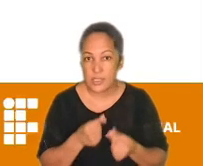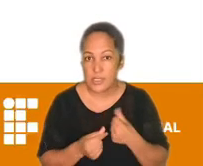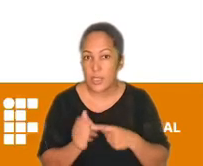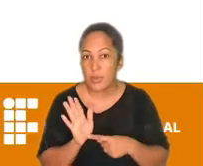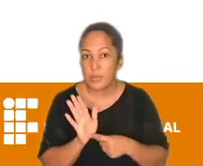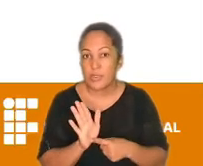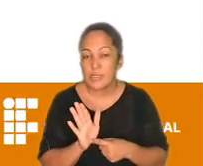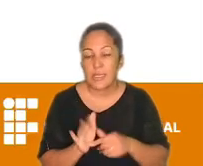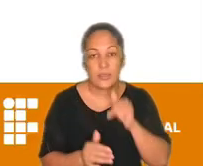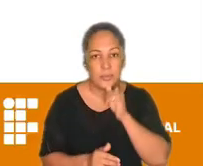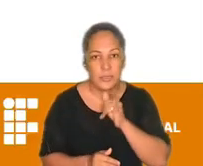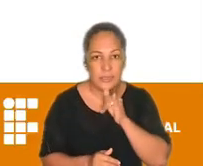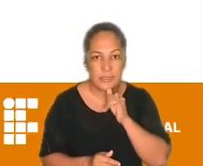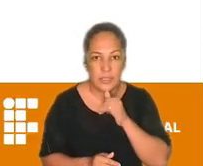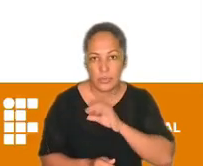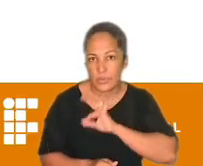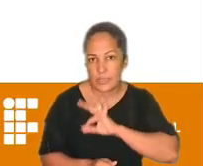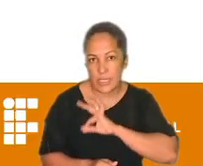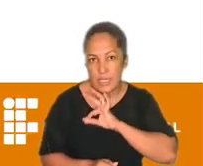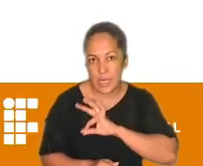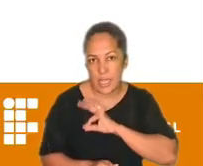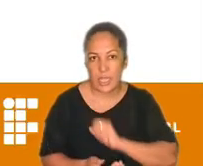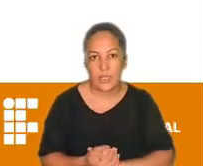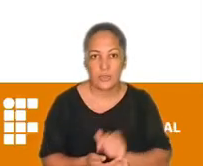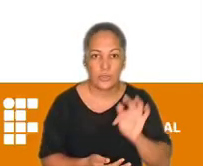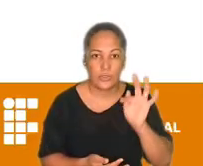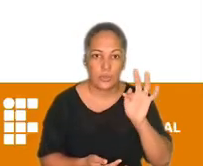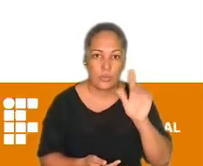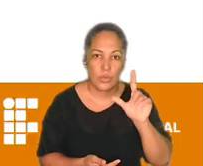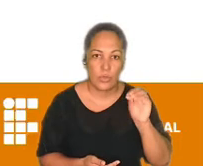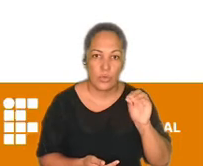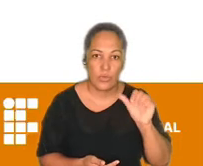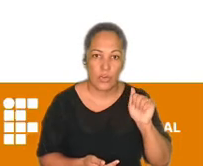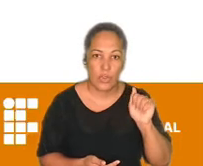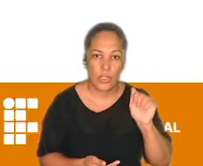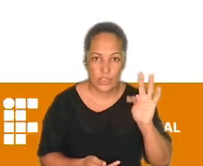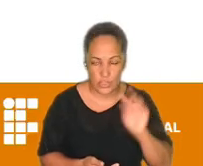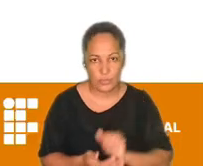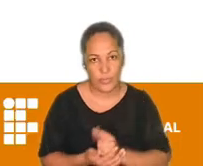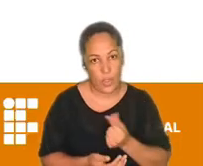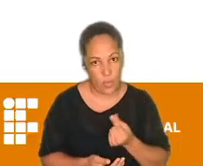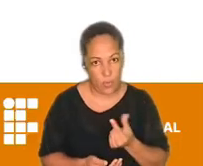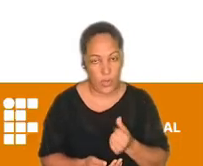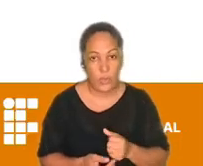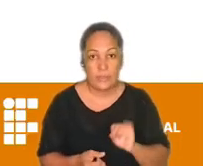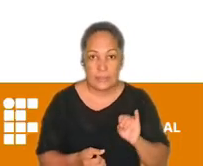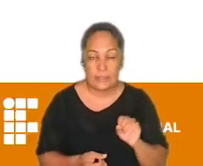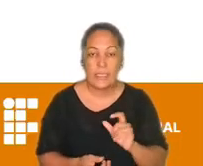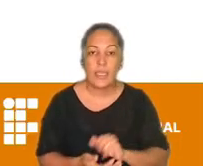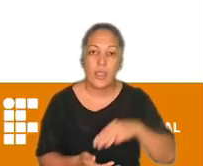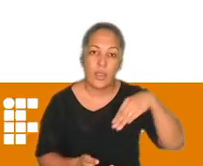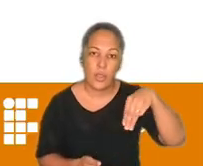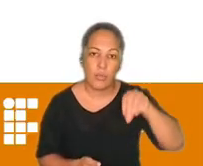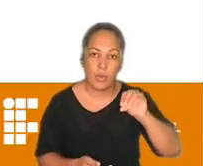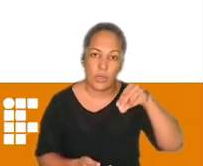exemplo, salário, tipo float. Salário é um valor em dinheiro, é um valor monetário. Se é monetário, possui